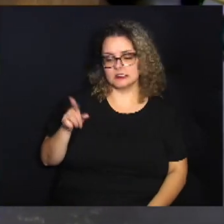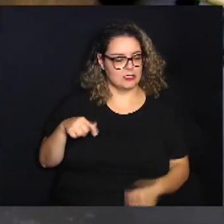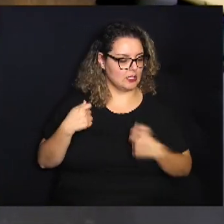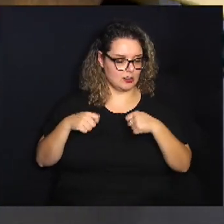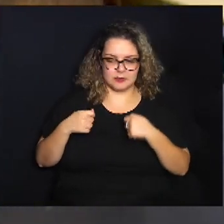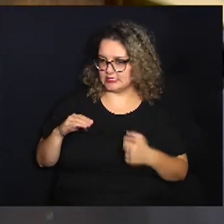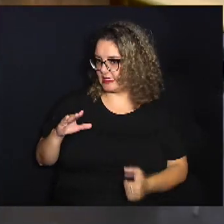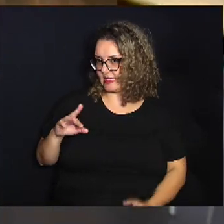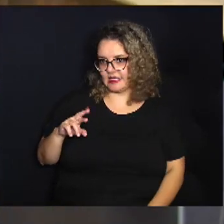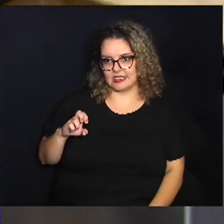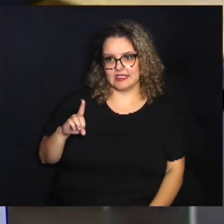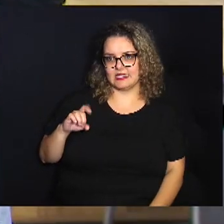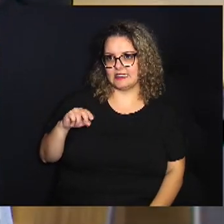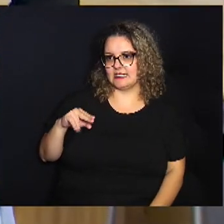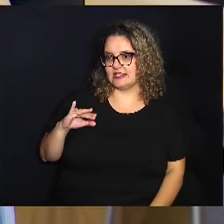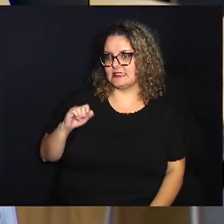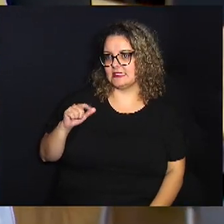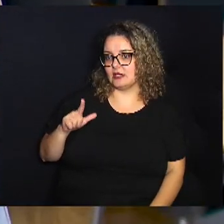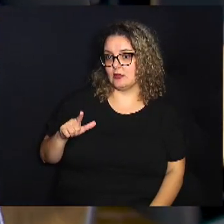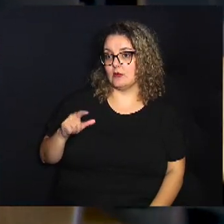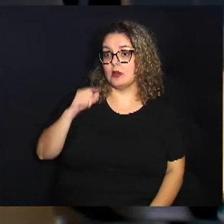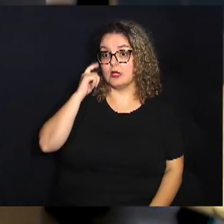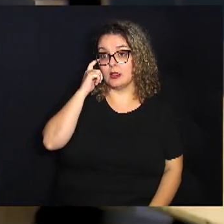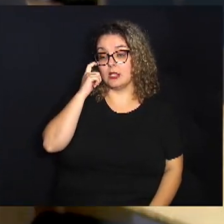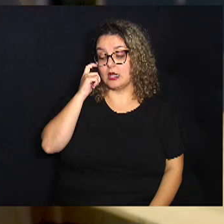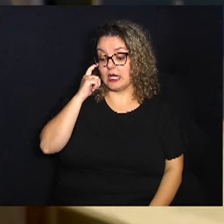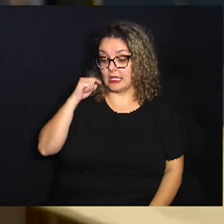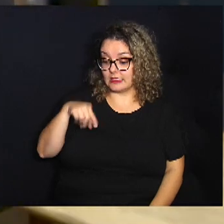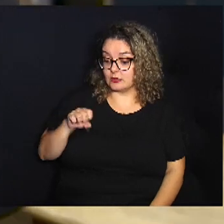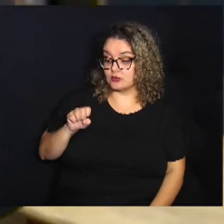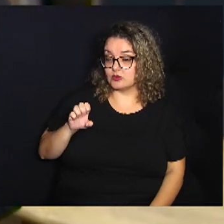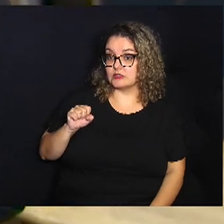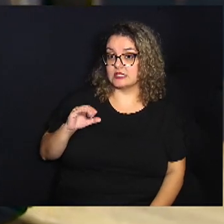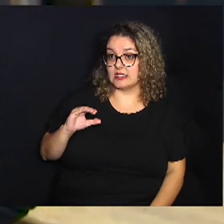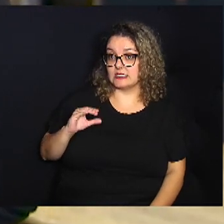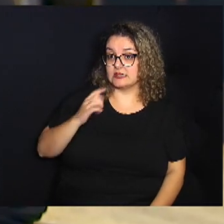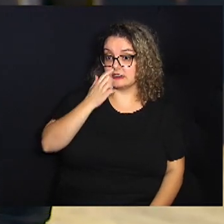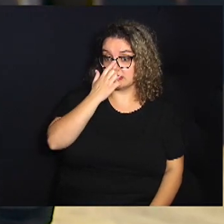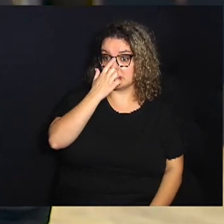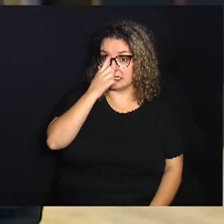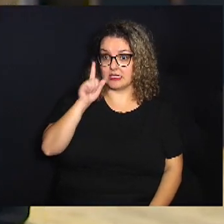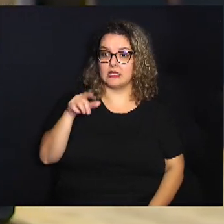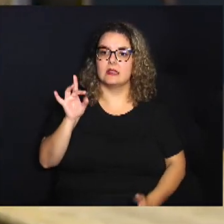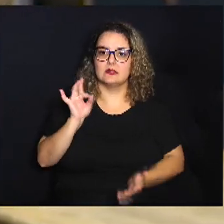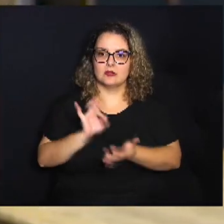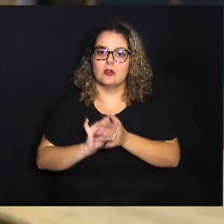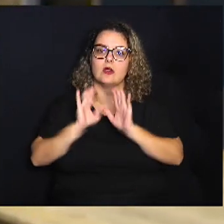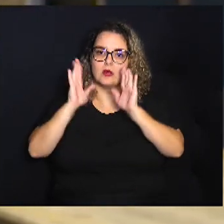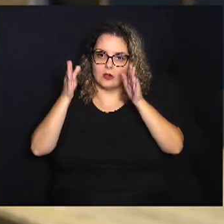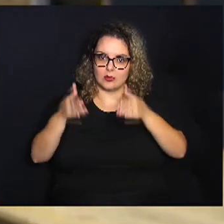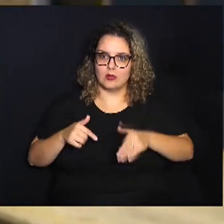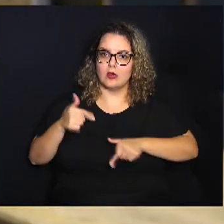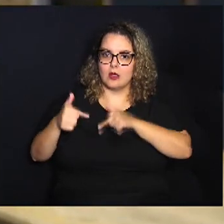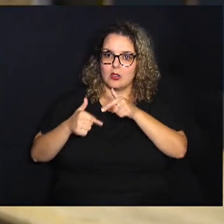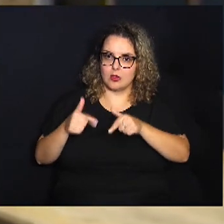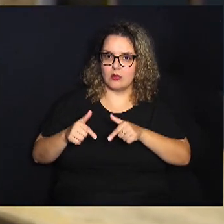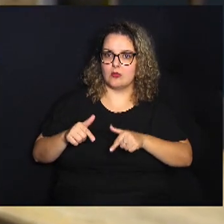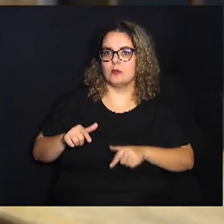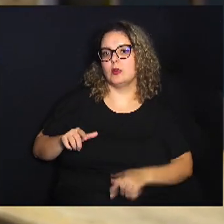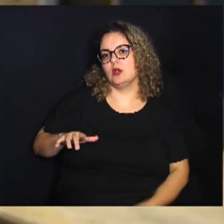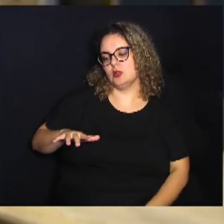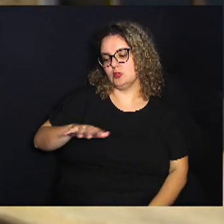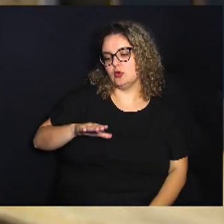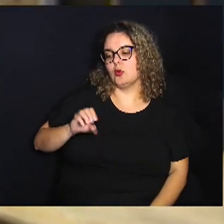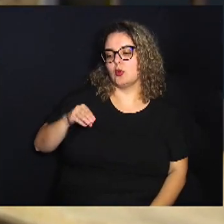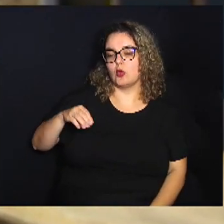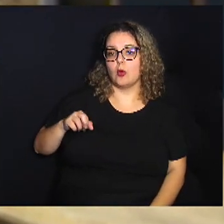ter a credencial. A credencial do SESC, na verdade, ela é voltada para quem trabalha no comércio, na área de